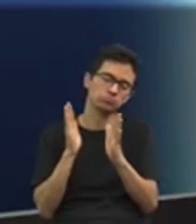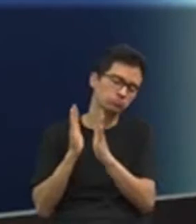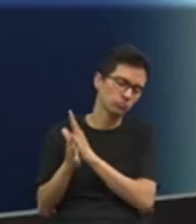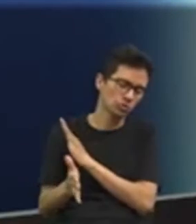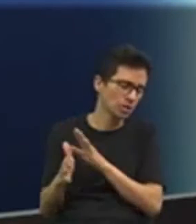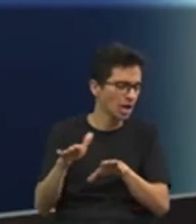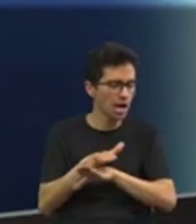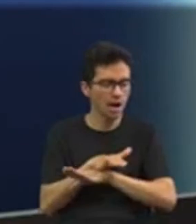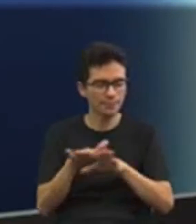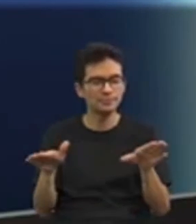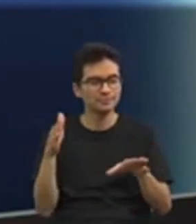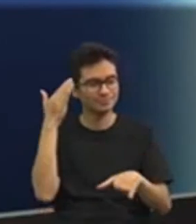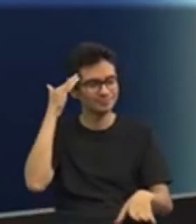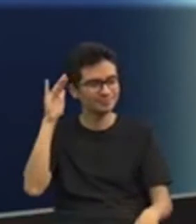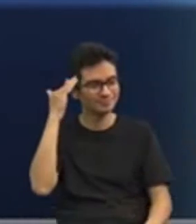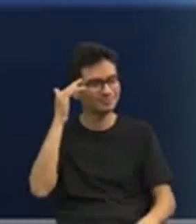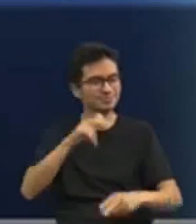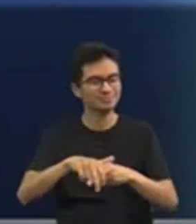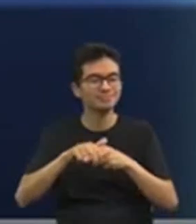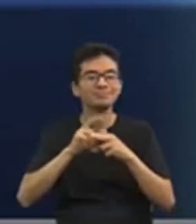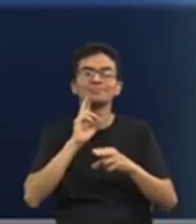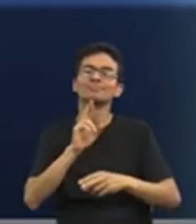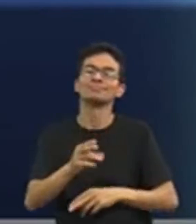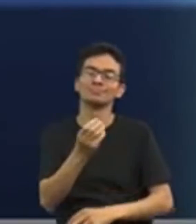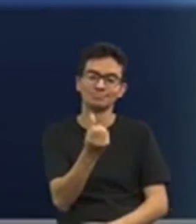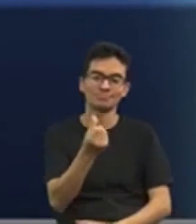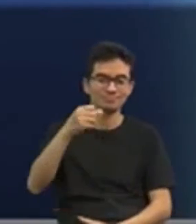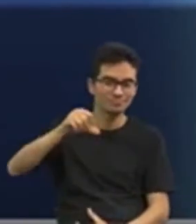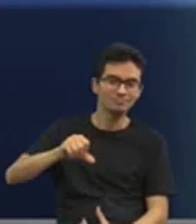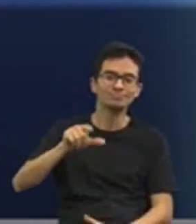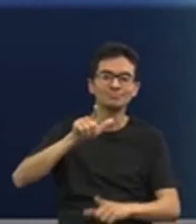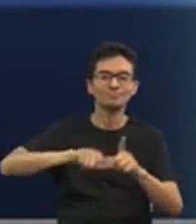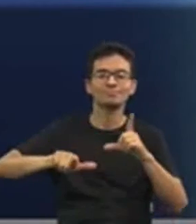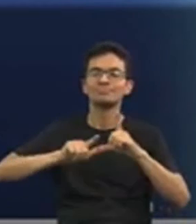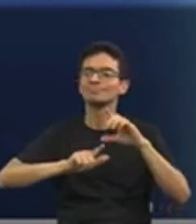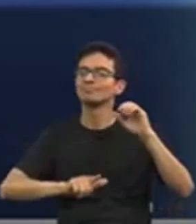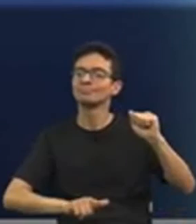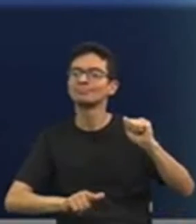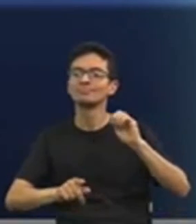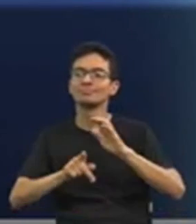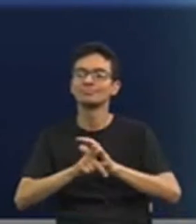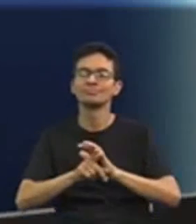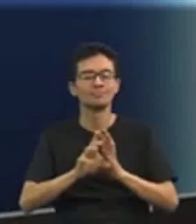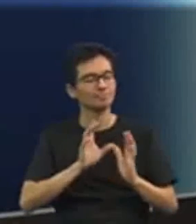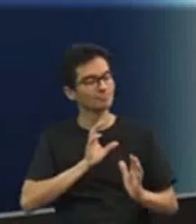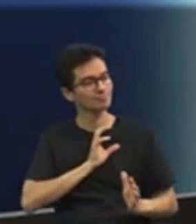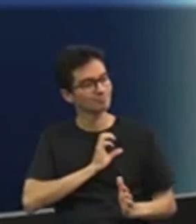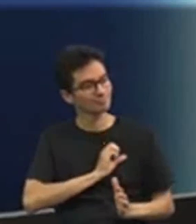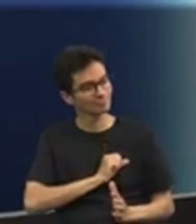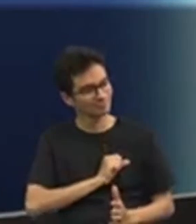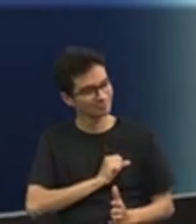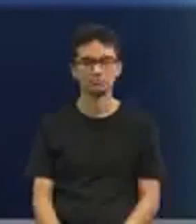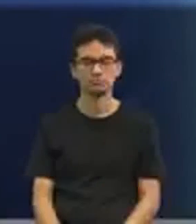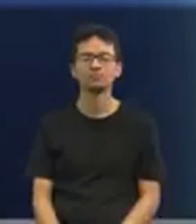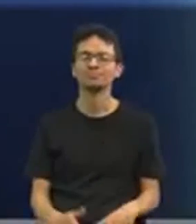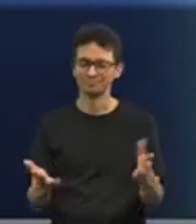tudo é resolvido portanto a resposta da questão 69 é a letra A de amor